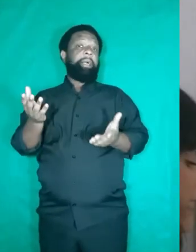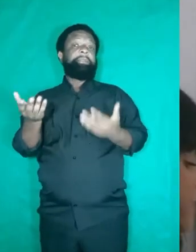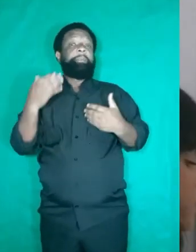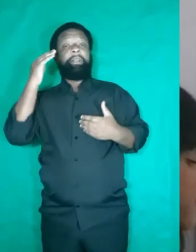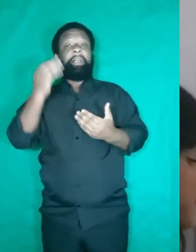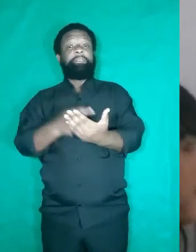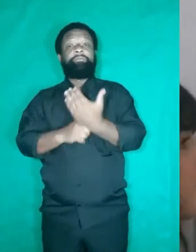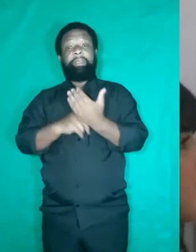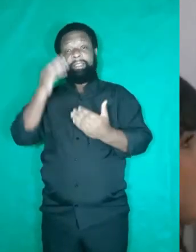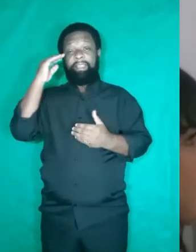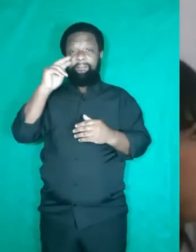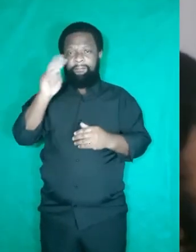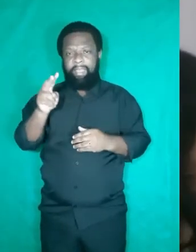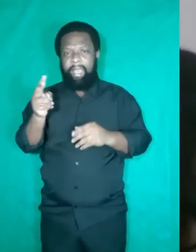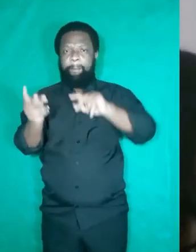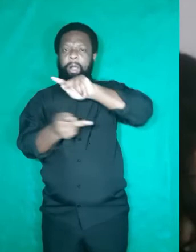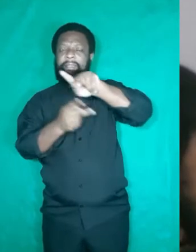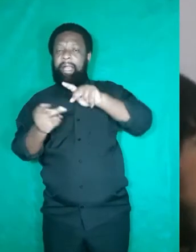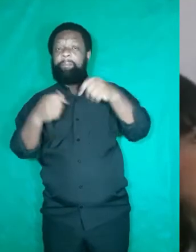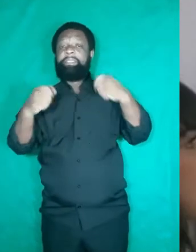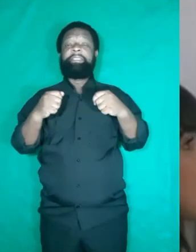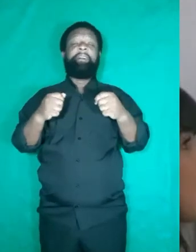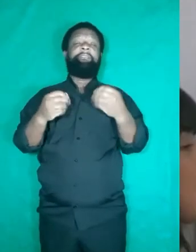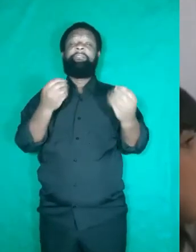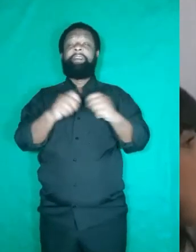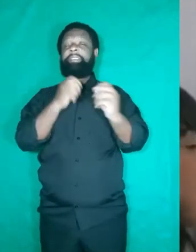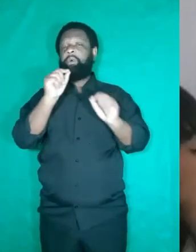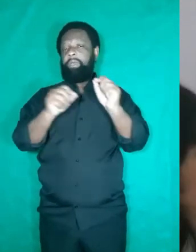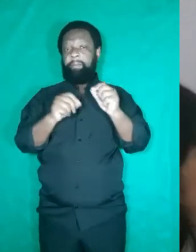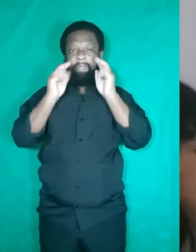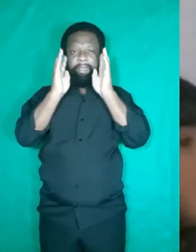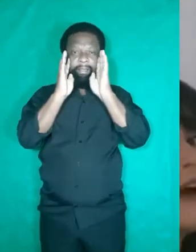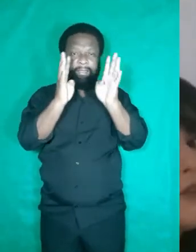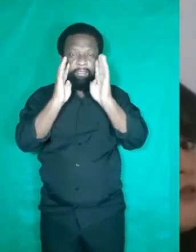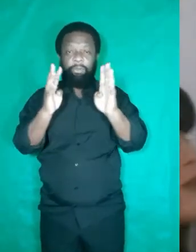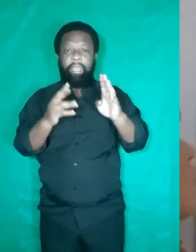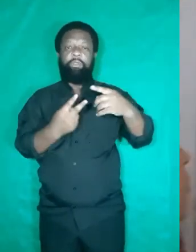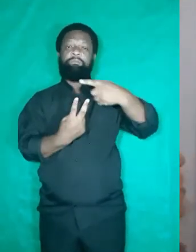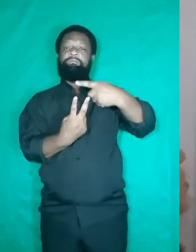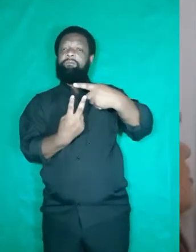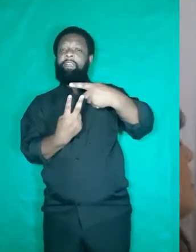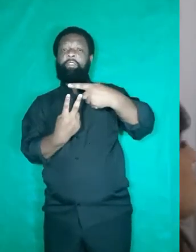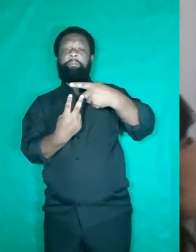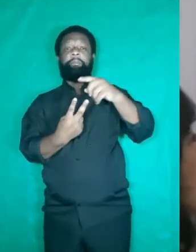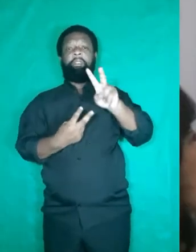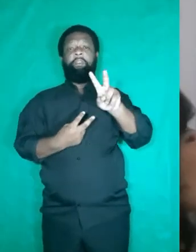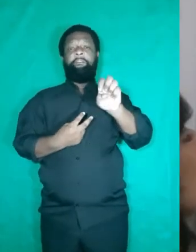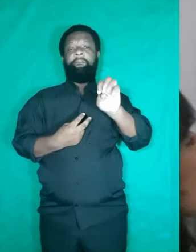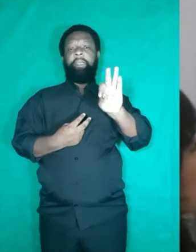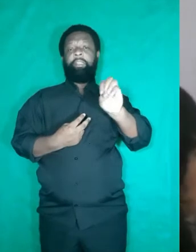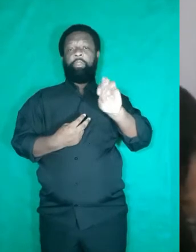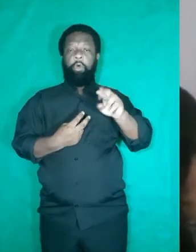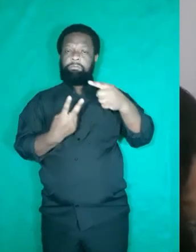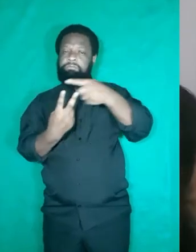Para que a gente consiga ver a polaridade da molécula, nós temos que observar os vetores, ou seja,